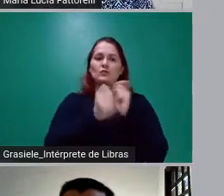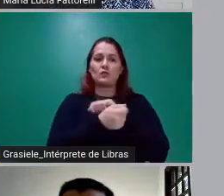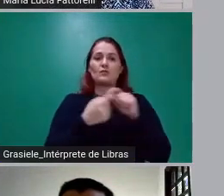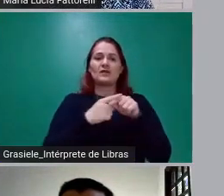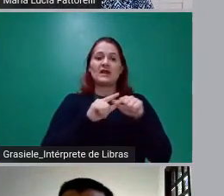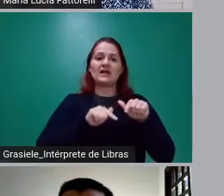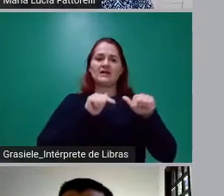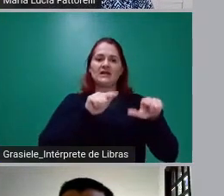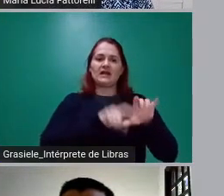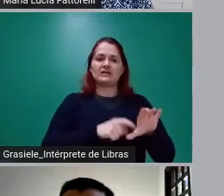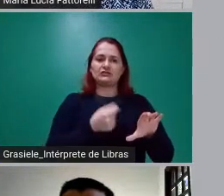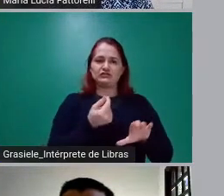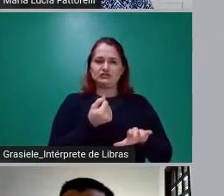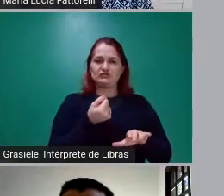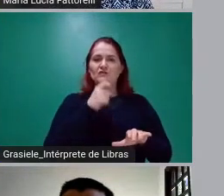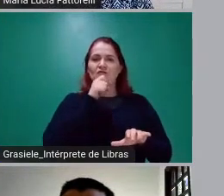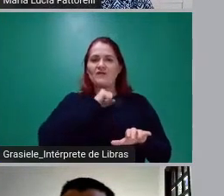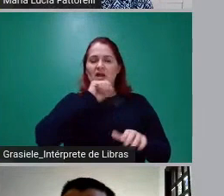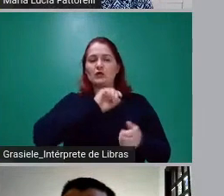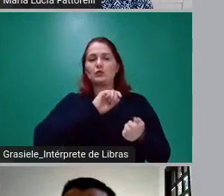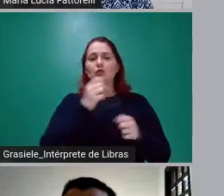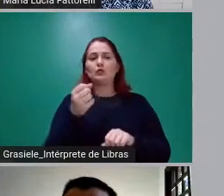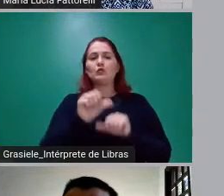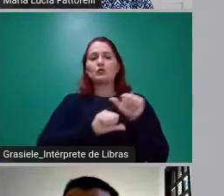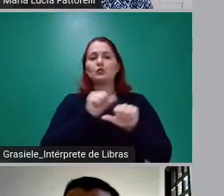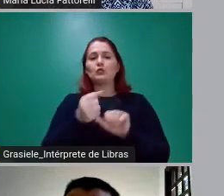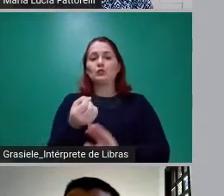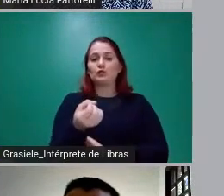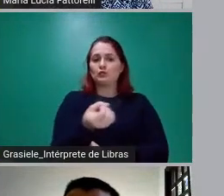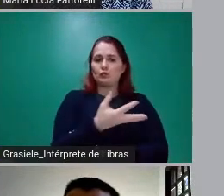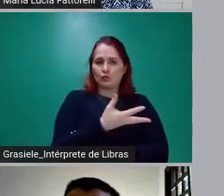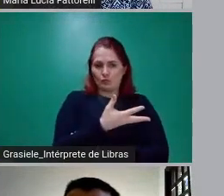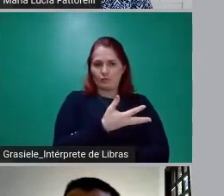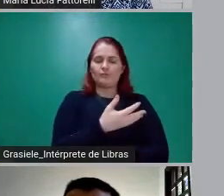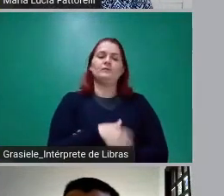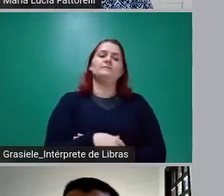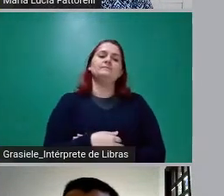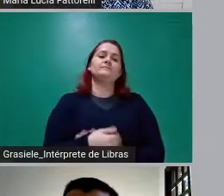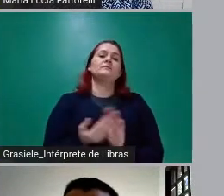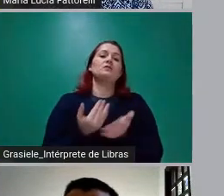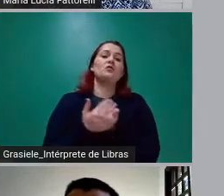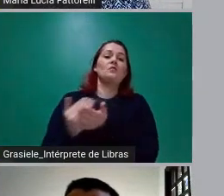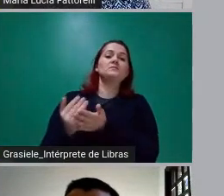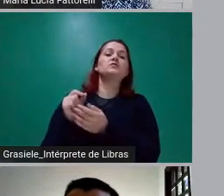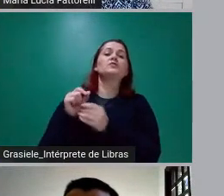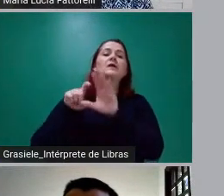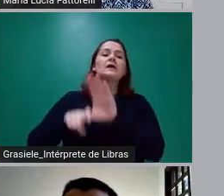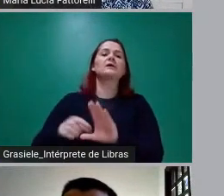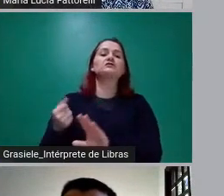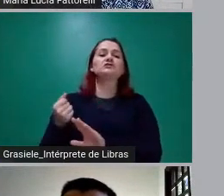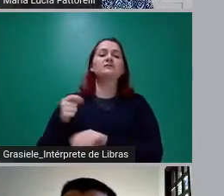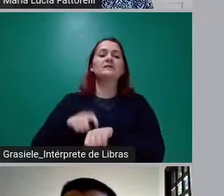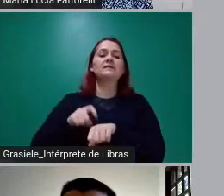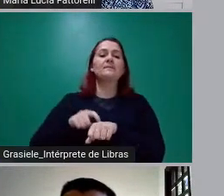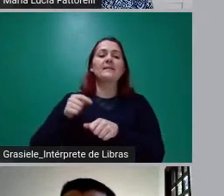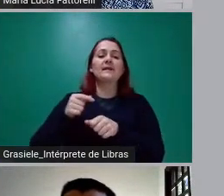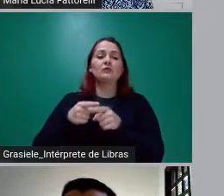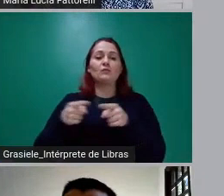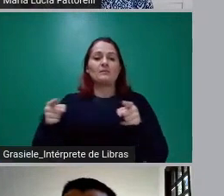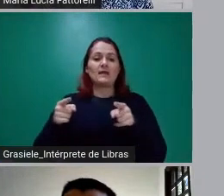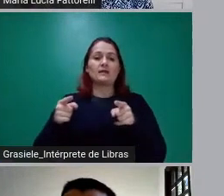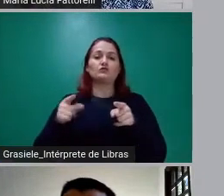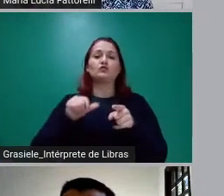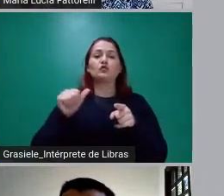por títulos novos, as trocas envolviam a transformação de empréstimos bancários de médio prazo em títulos de longo prazo,